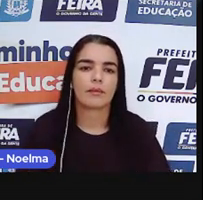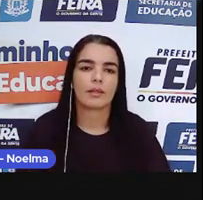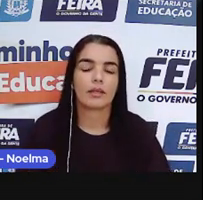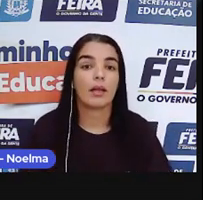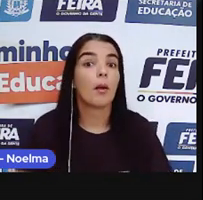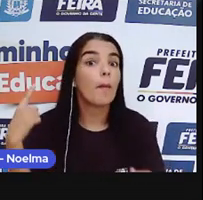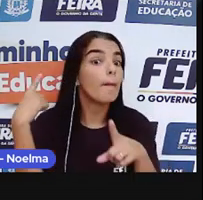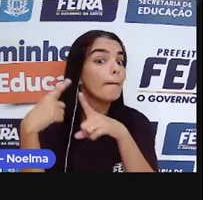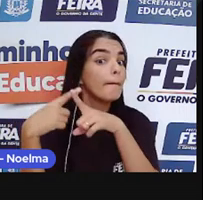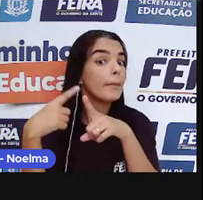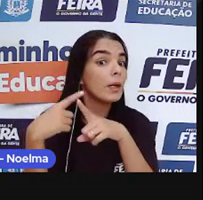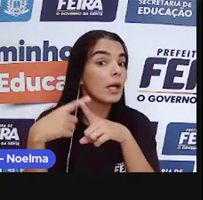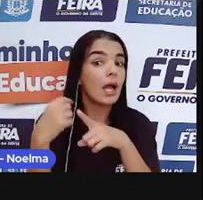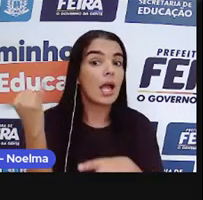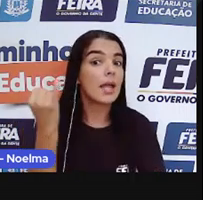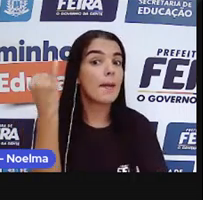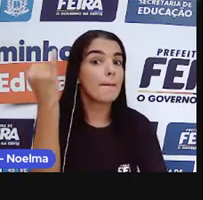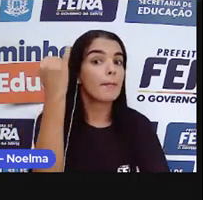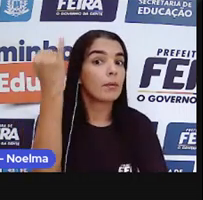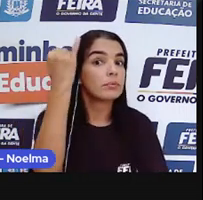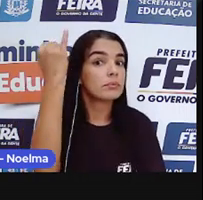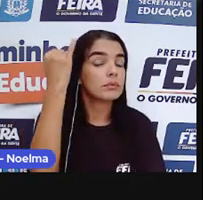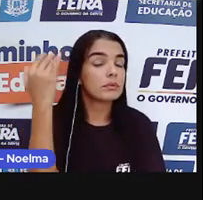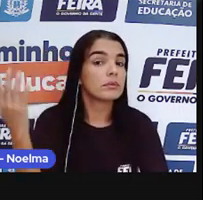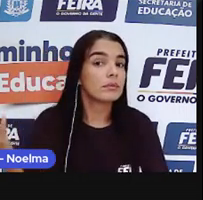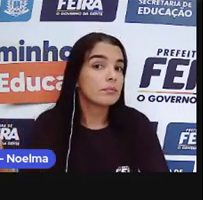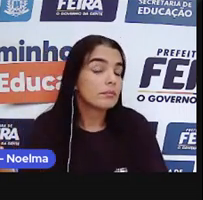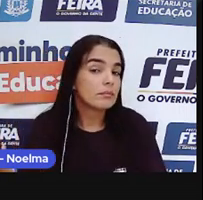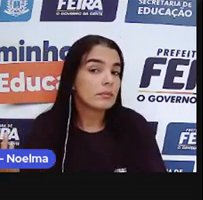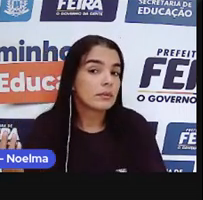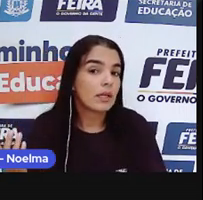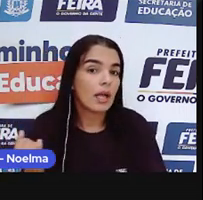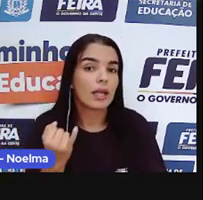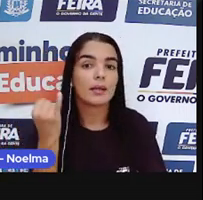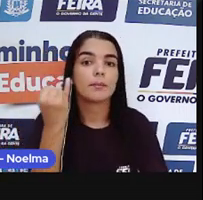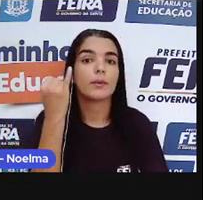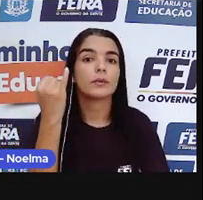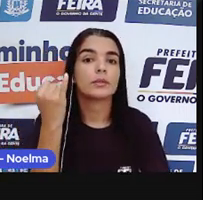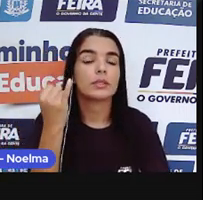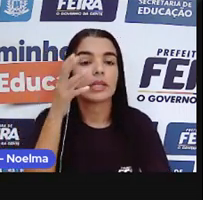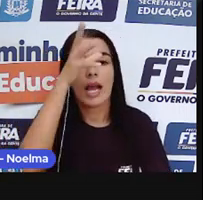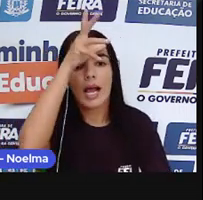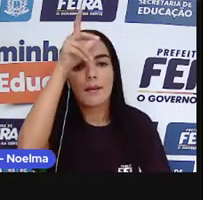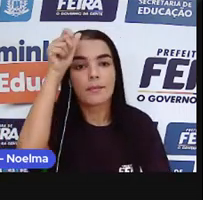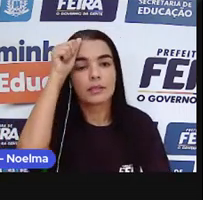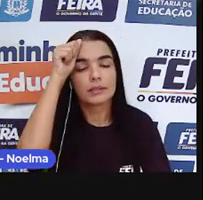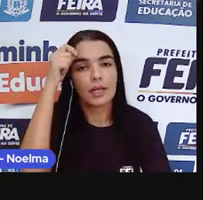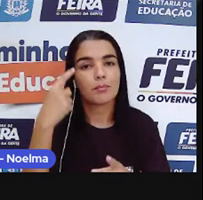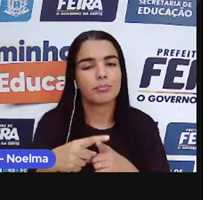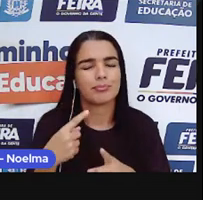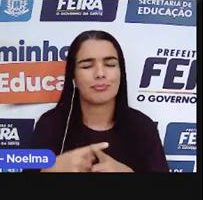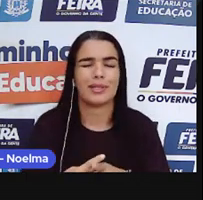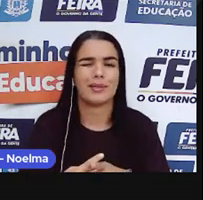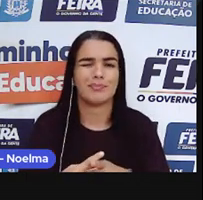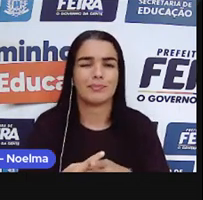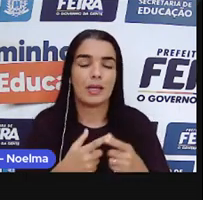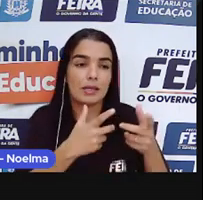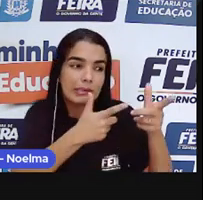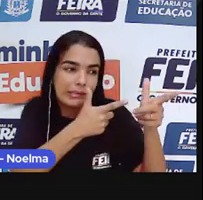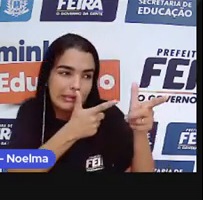E por que que acontece essa extinção, gente? Por conta da ação humana, ou a caça,